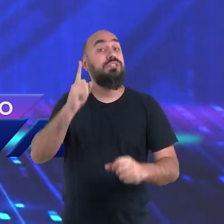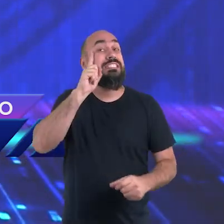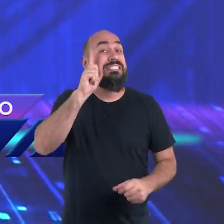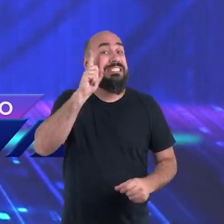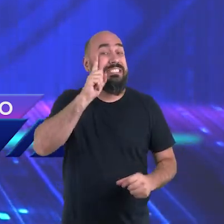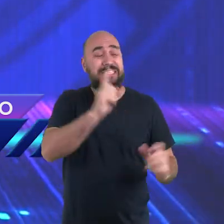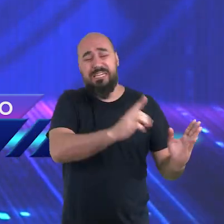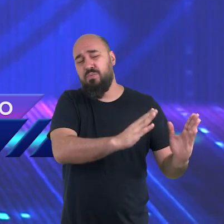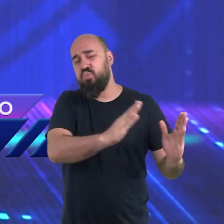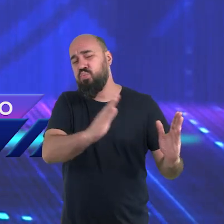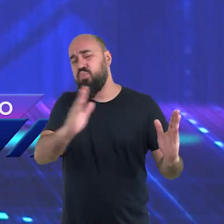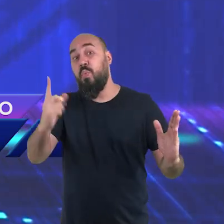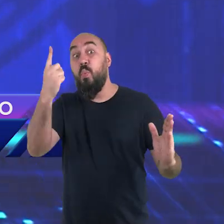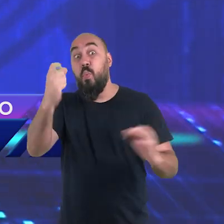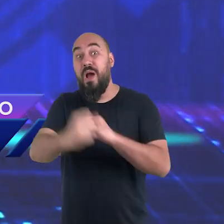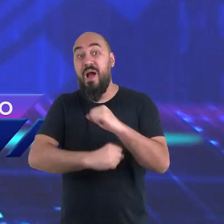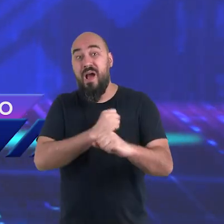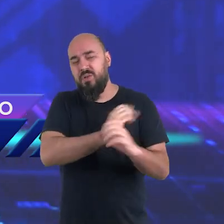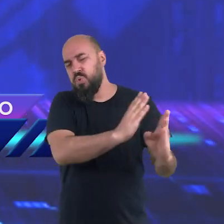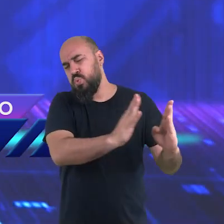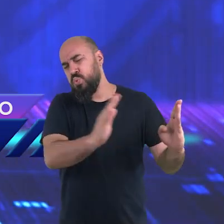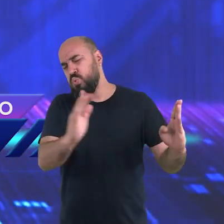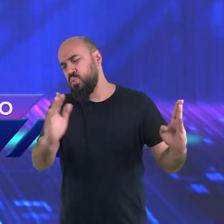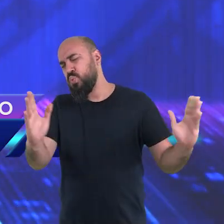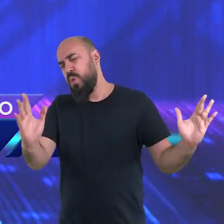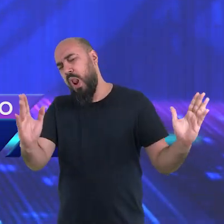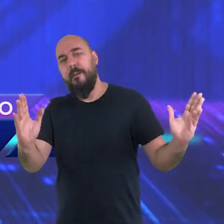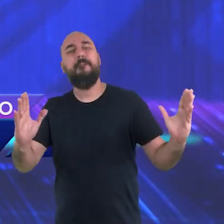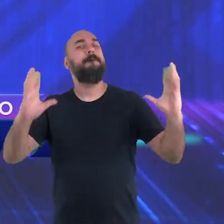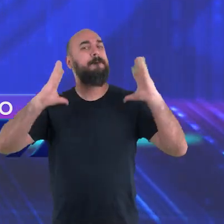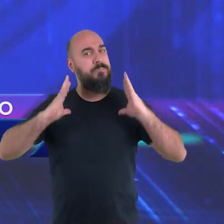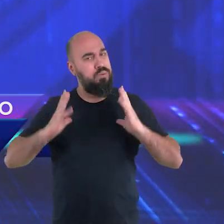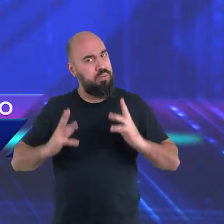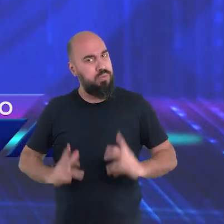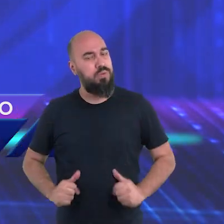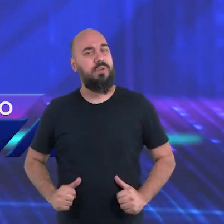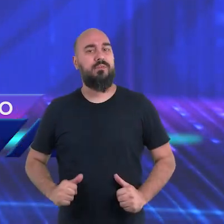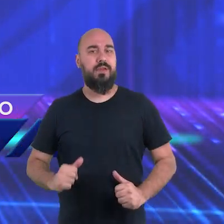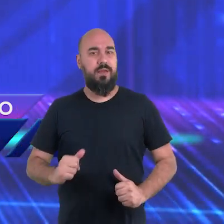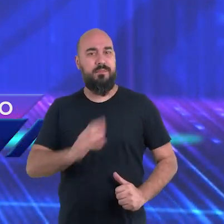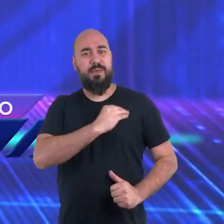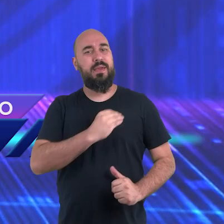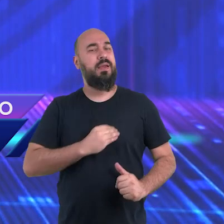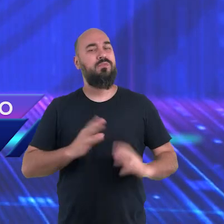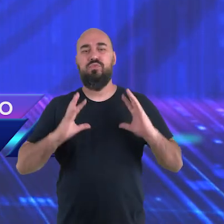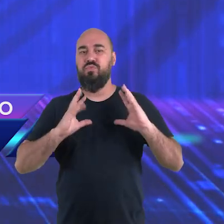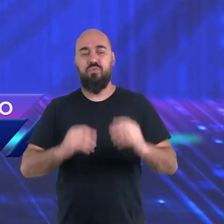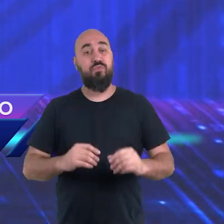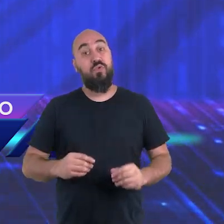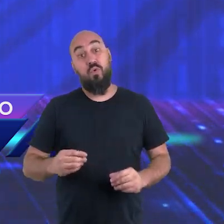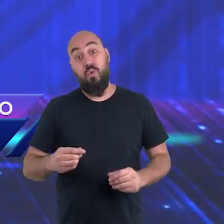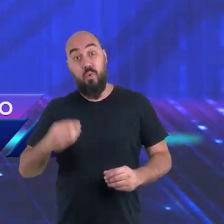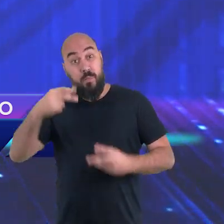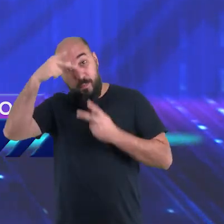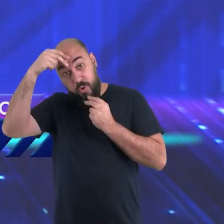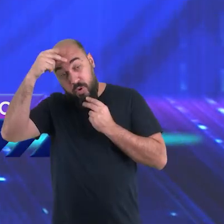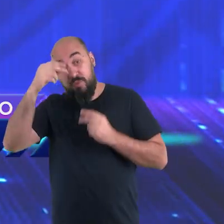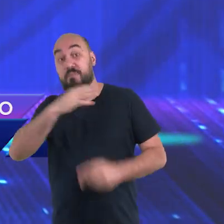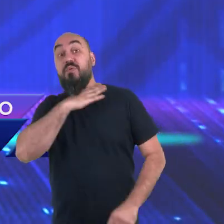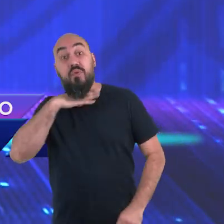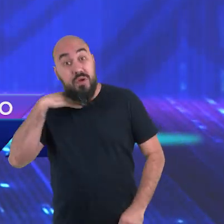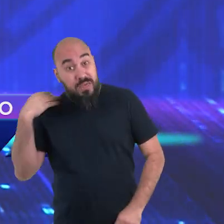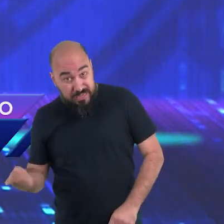30 dias de cada mês, que foram lançados sobre o santuário, estavam agora purificados. O bode para o Senhor morria, um bode chamado